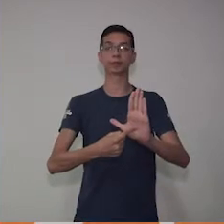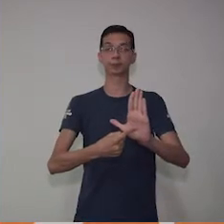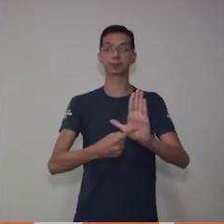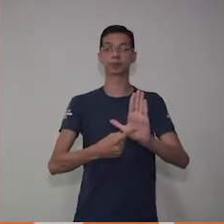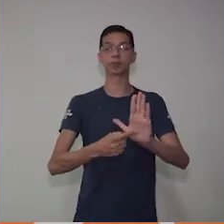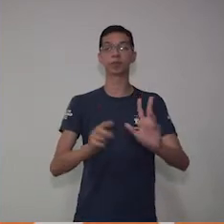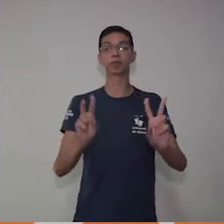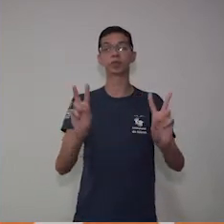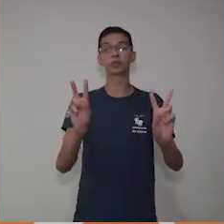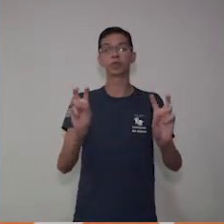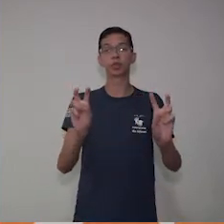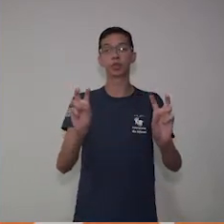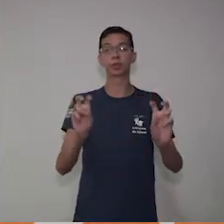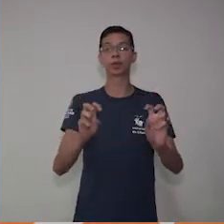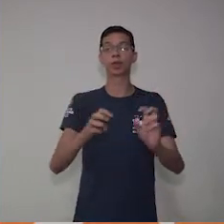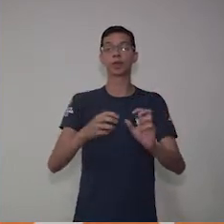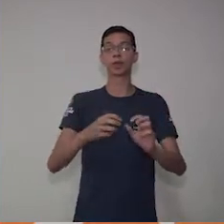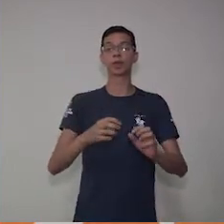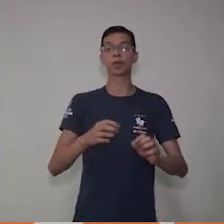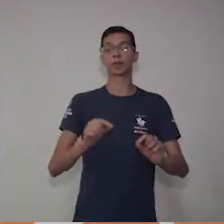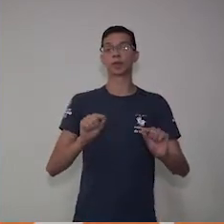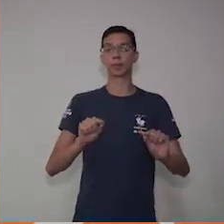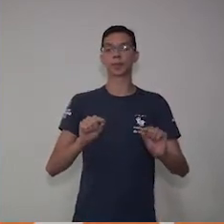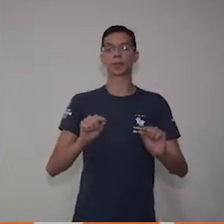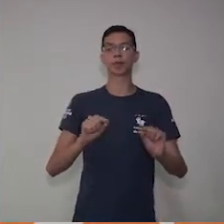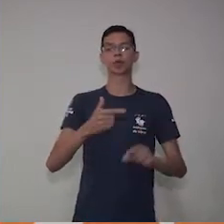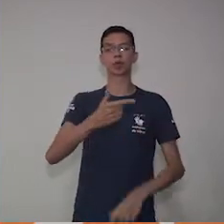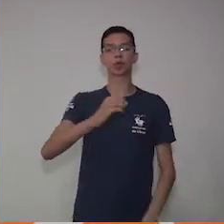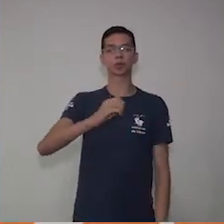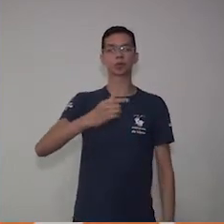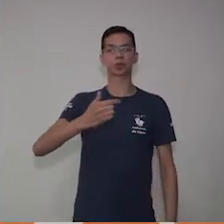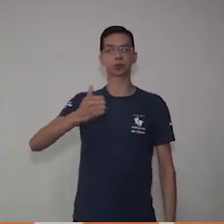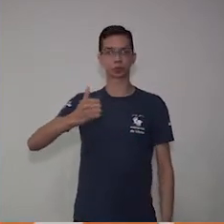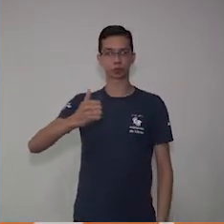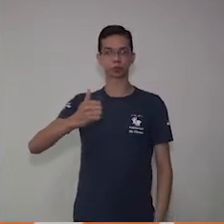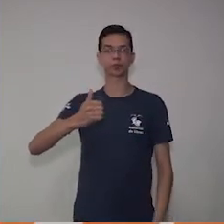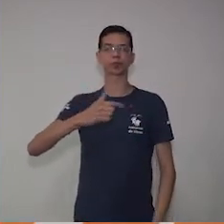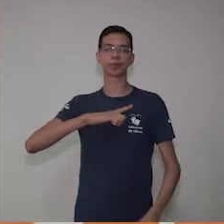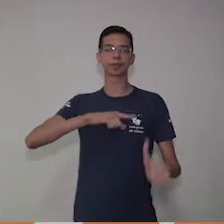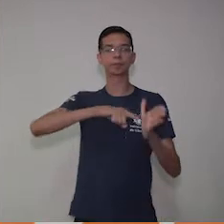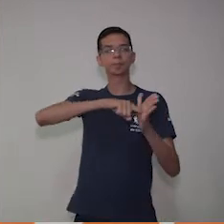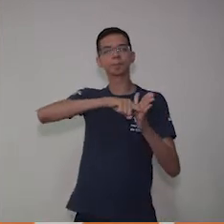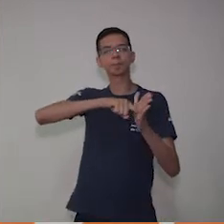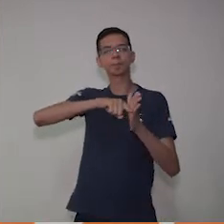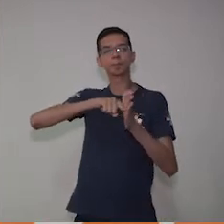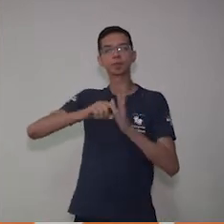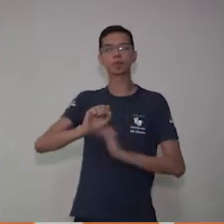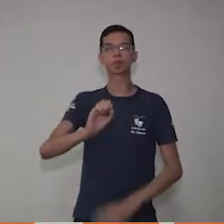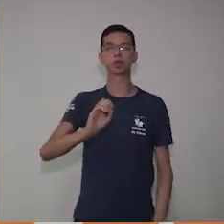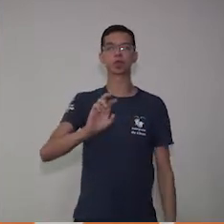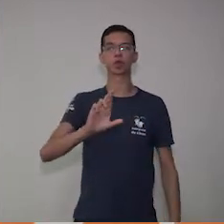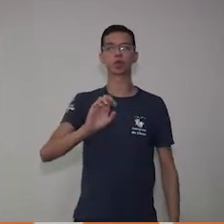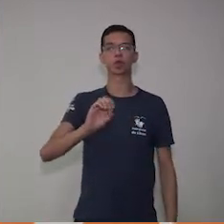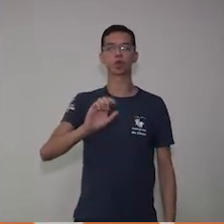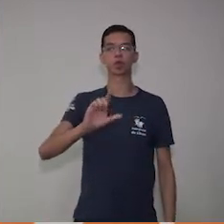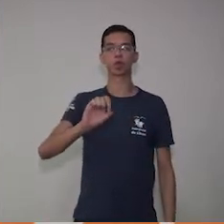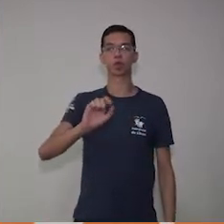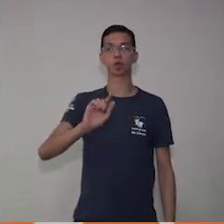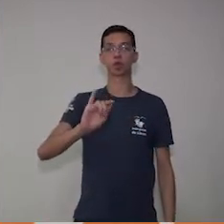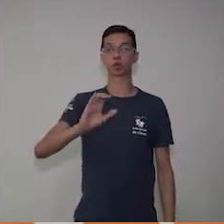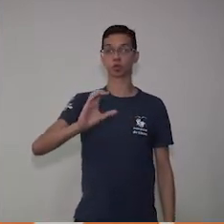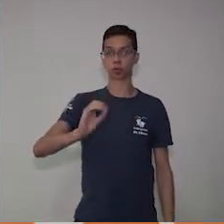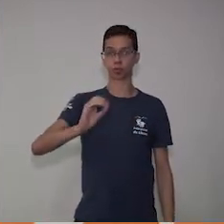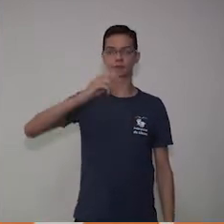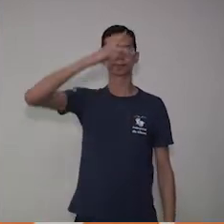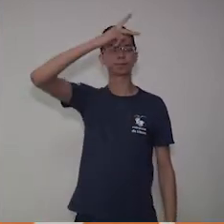terceiro inquérito sorológico de 2021, produzido pela Prefeitura de São Paulo. Os dados